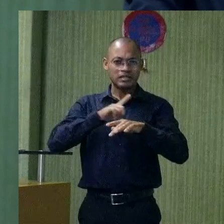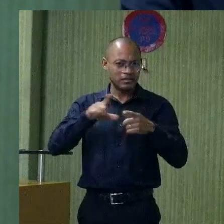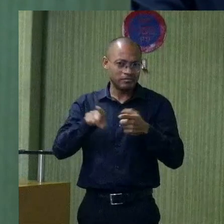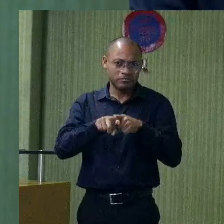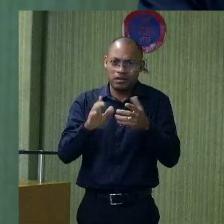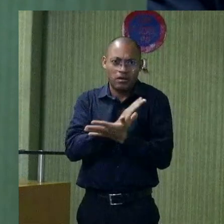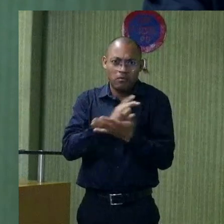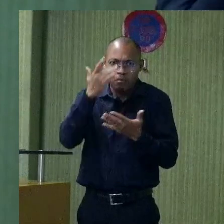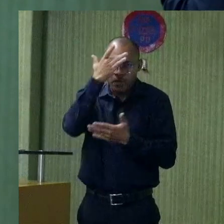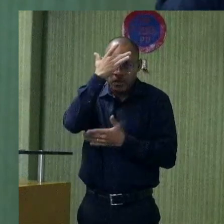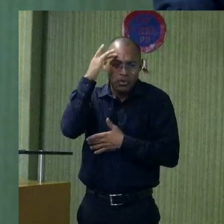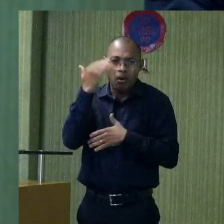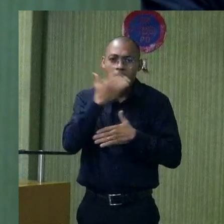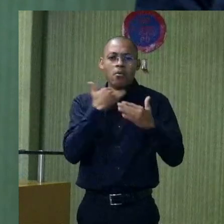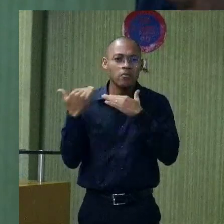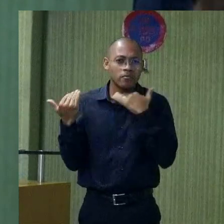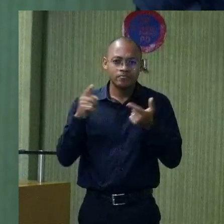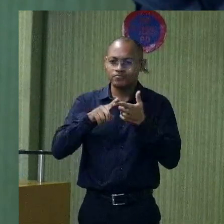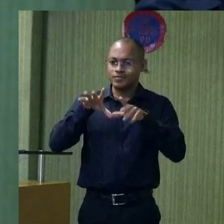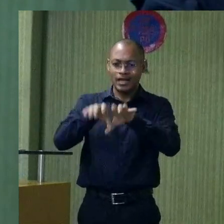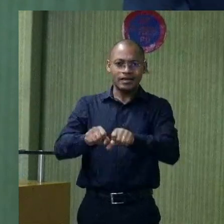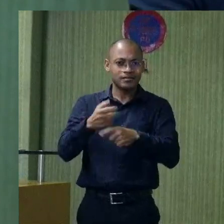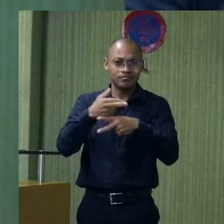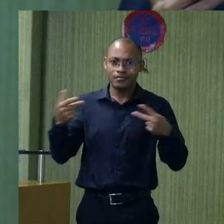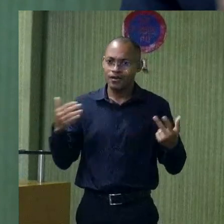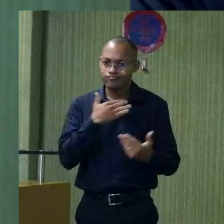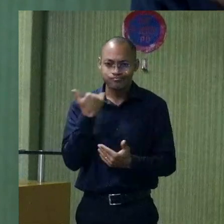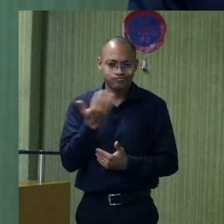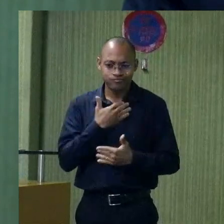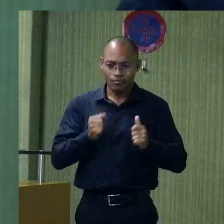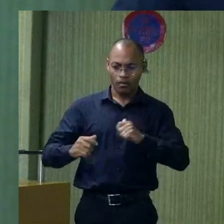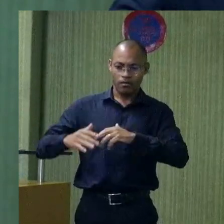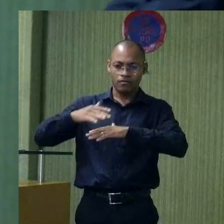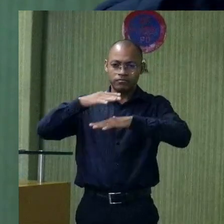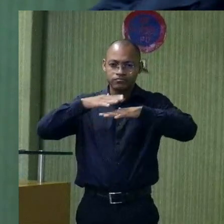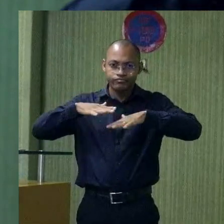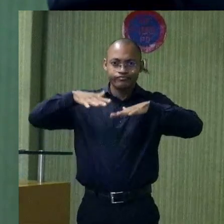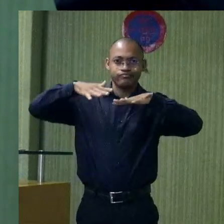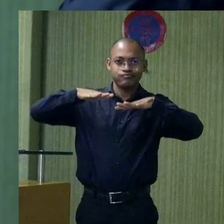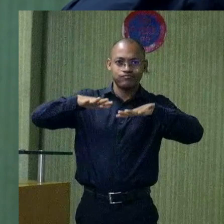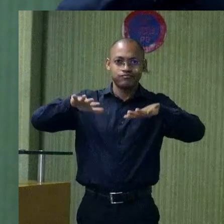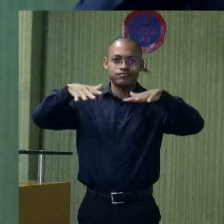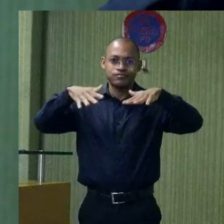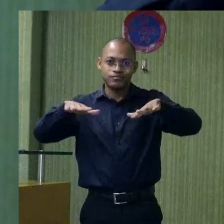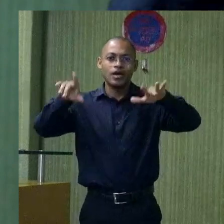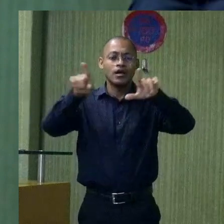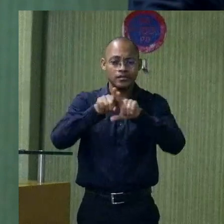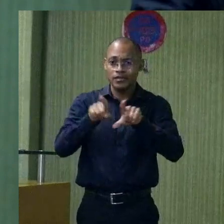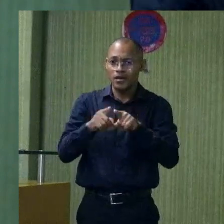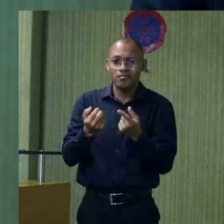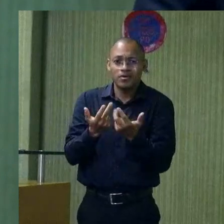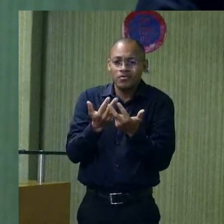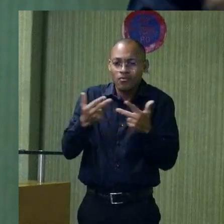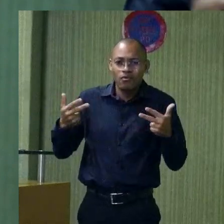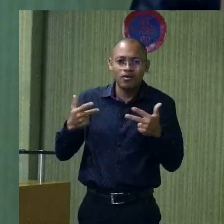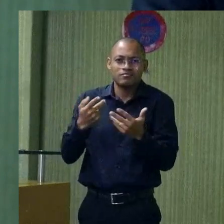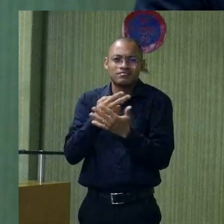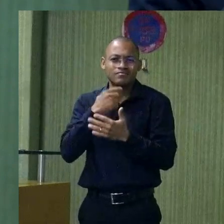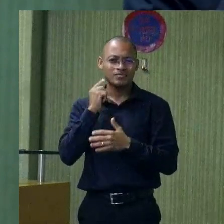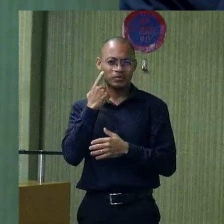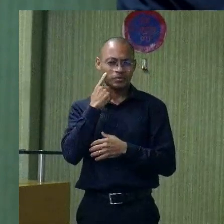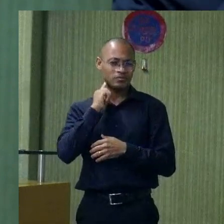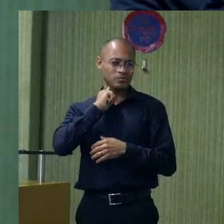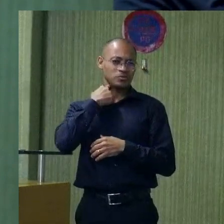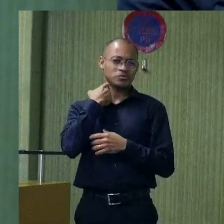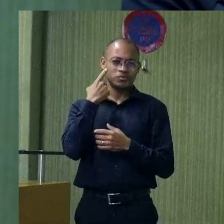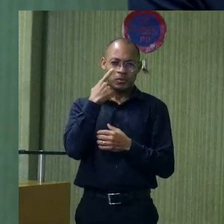também animais mortos e tinha outros detritos e outros resíduos pelo caminho e ela foi levando